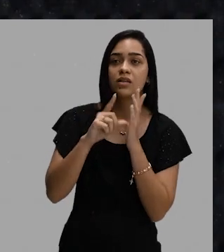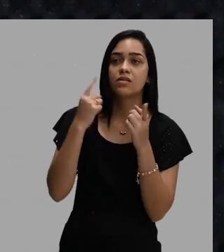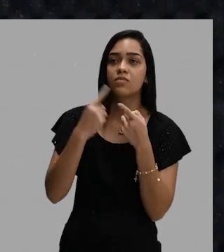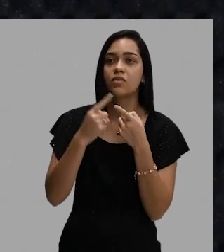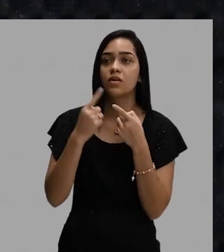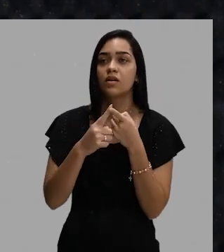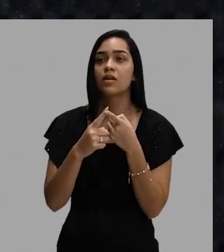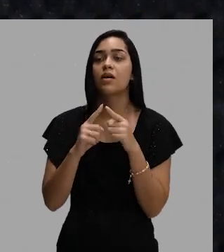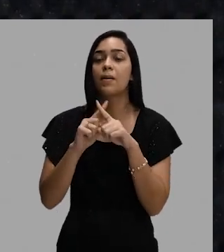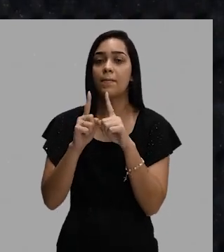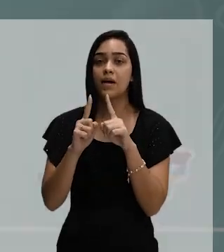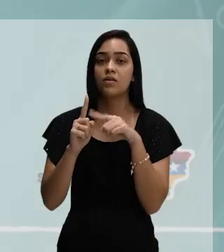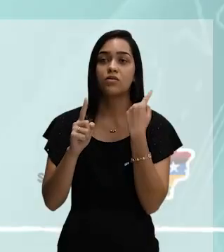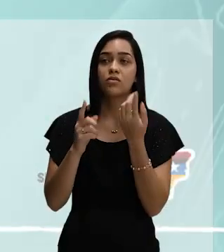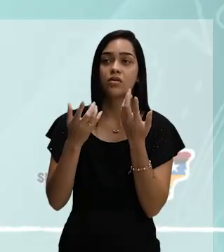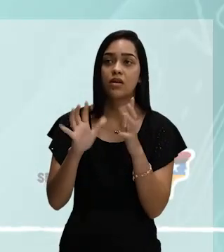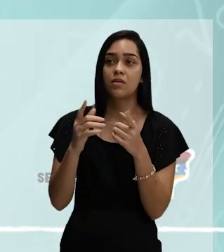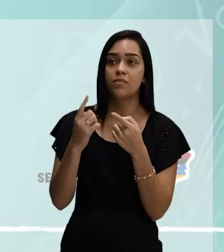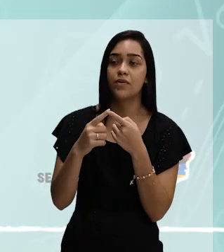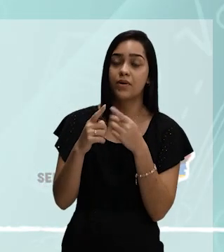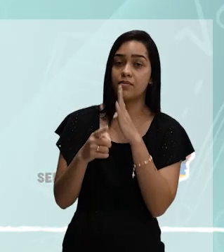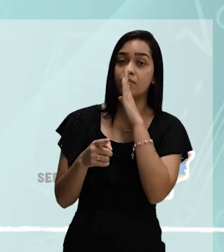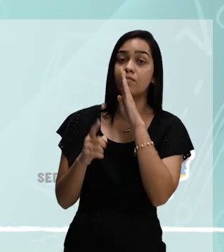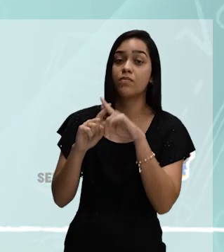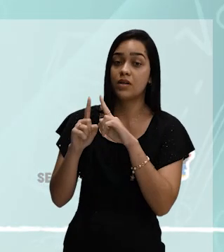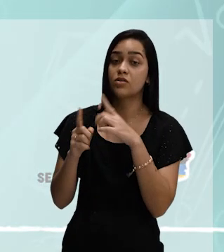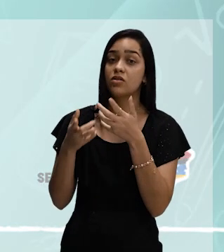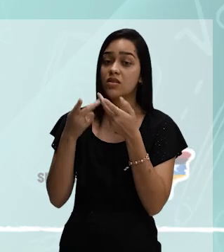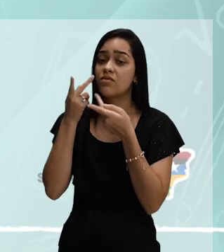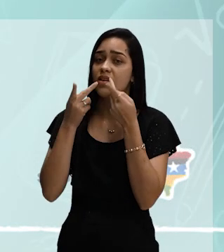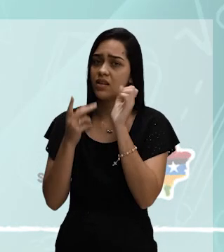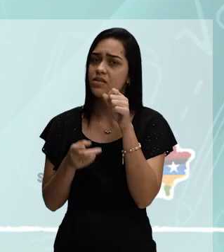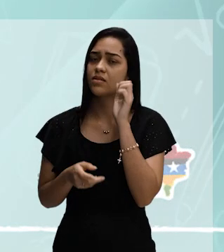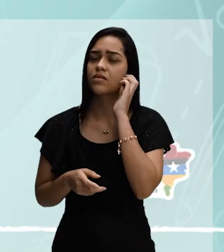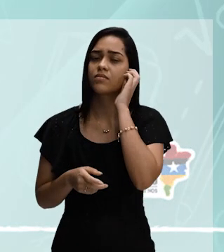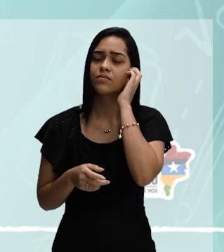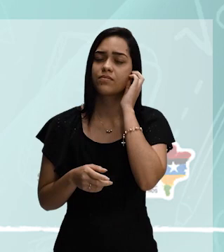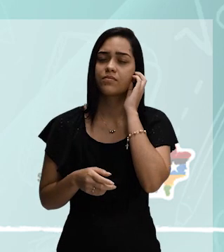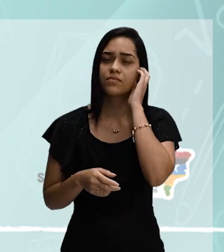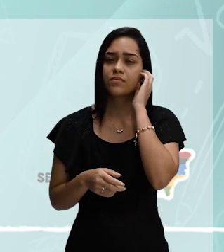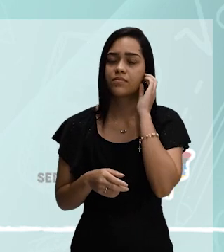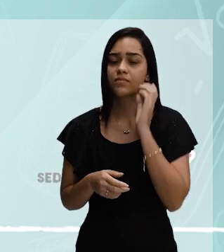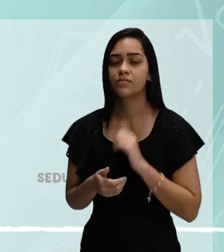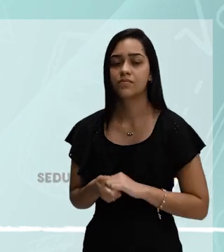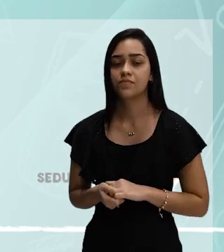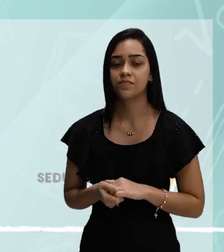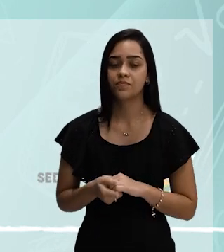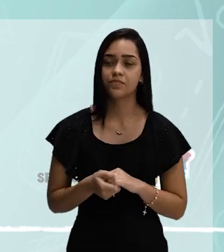por alguma razão. Às vezes a gente não fala por conveniência, mas a gente fala aquilo que a gente tem intenção sim, tá certo?